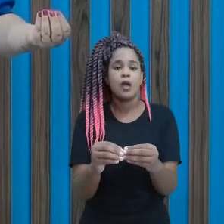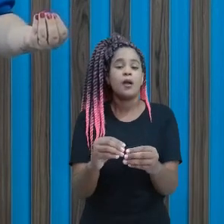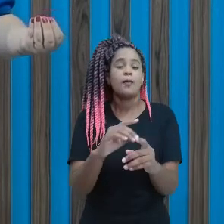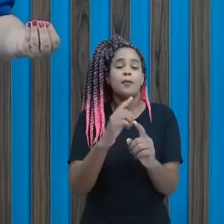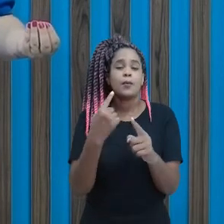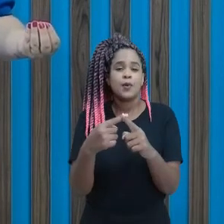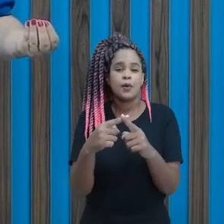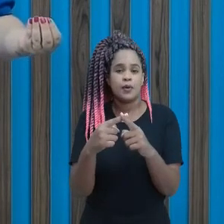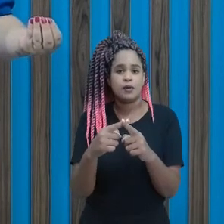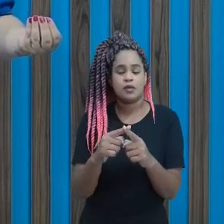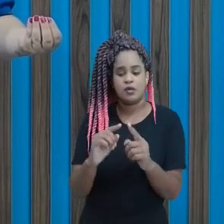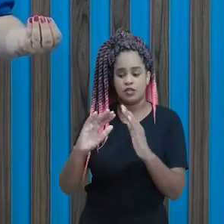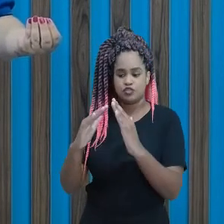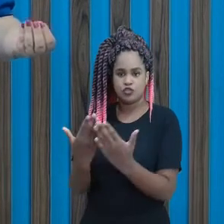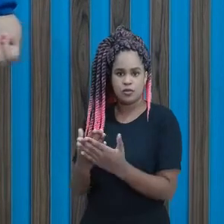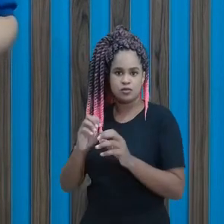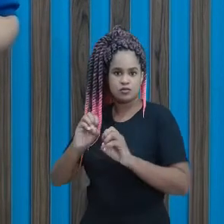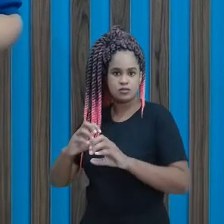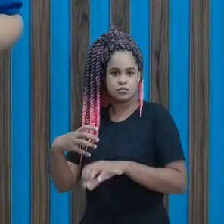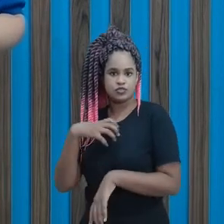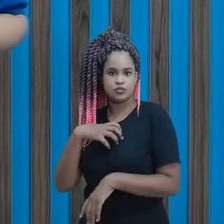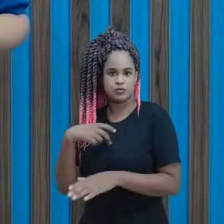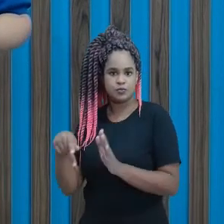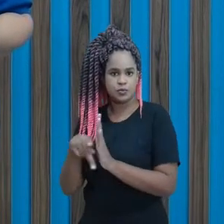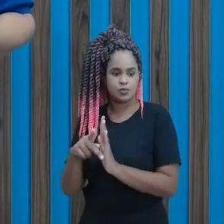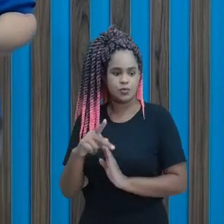jeito e em casa de outro.